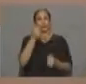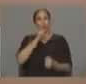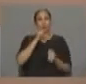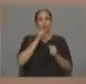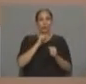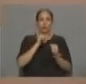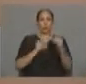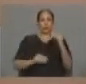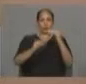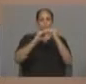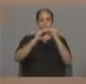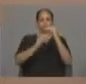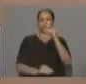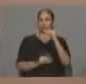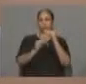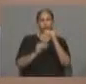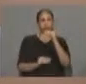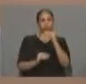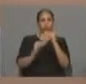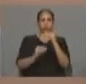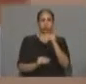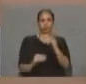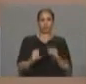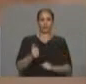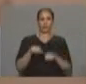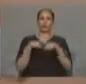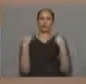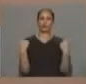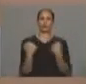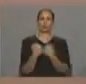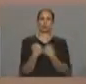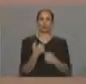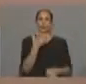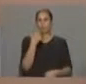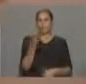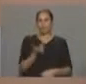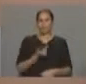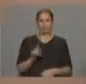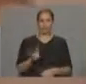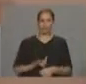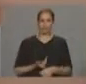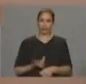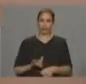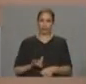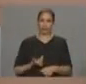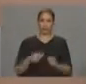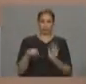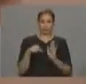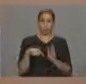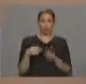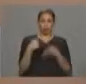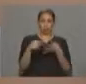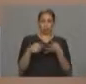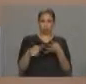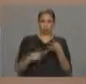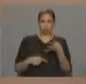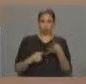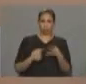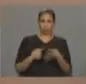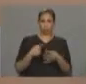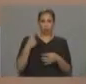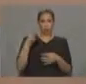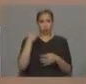da sociedade fragilizada já foram dados alguns indicadores joaquim deus no âmbito residencial a ser